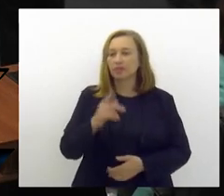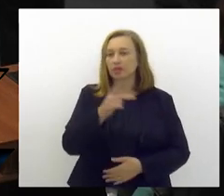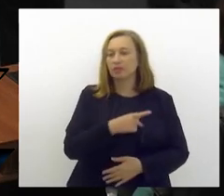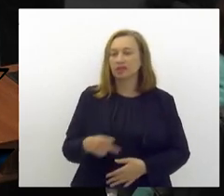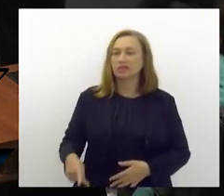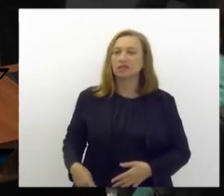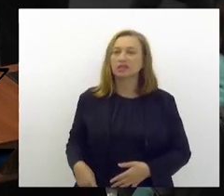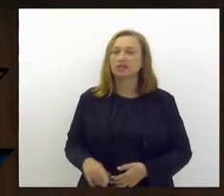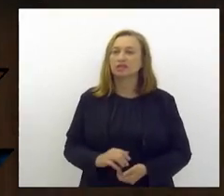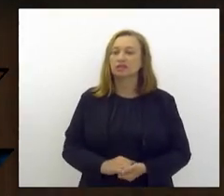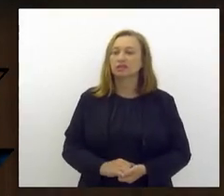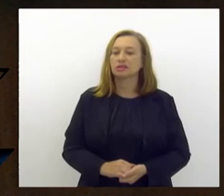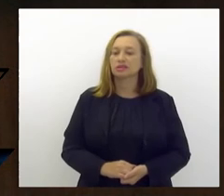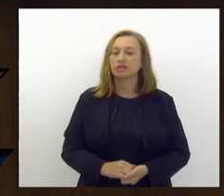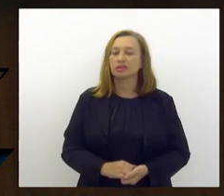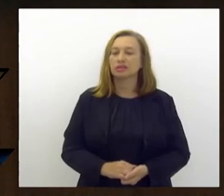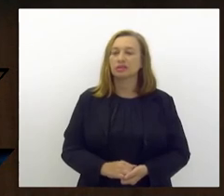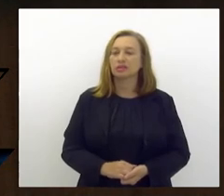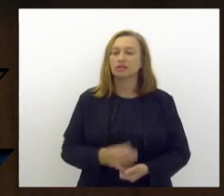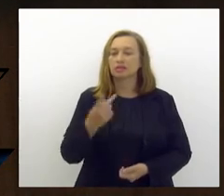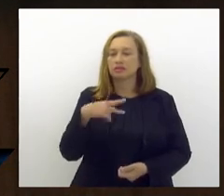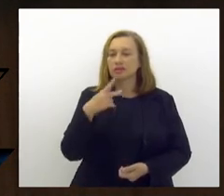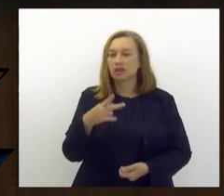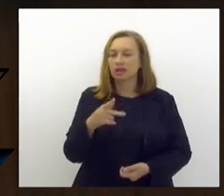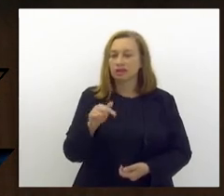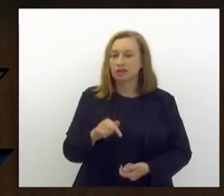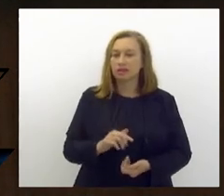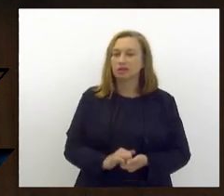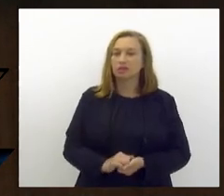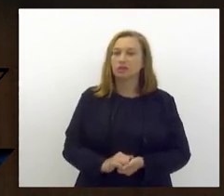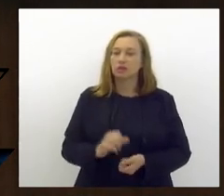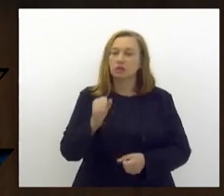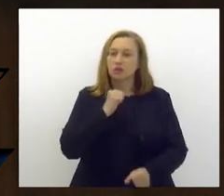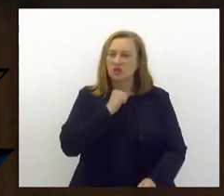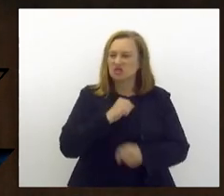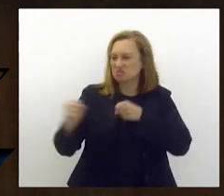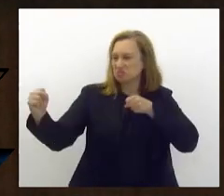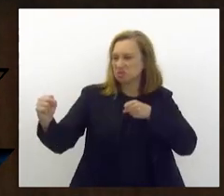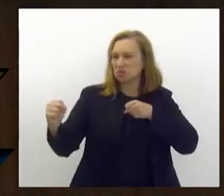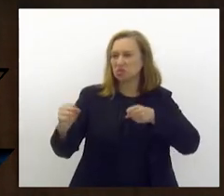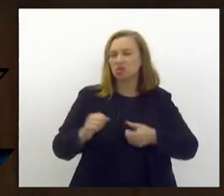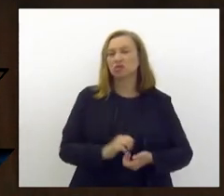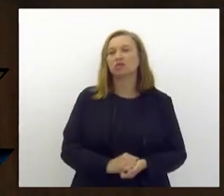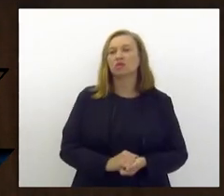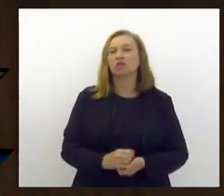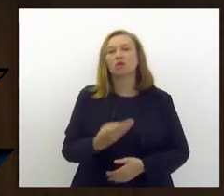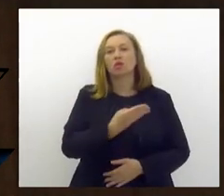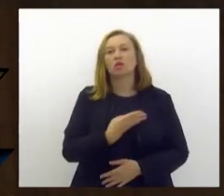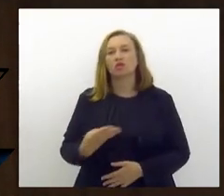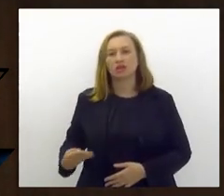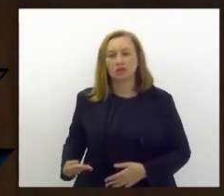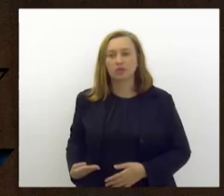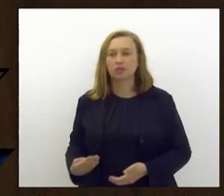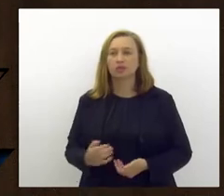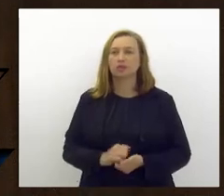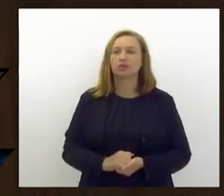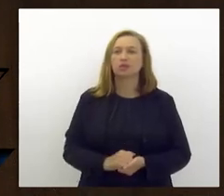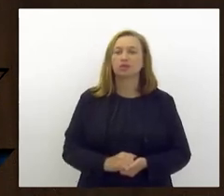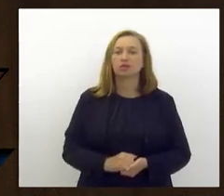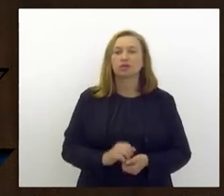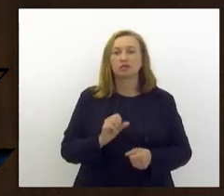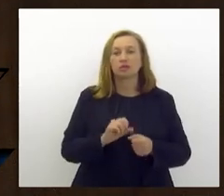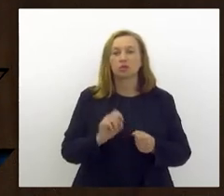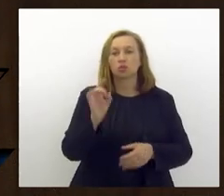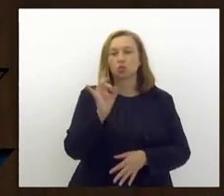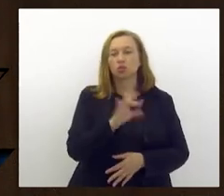para manifestar aqui o nosso repúdio ao governador pelo que ele tem feito